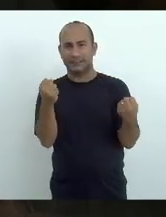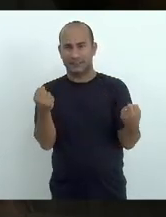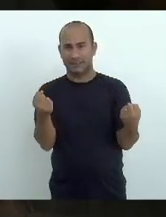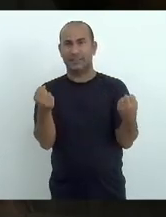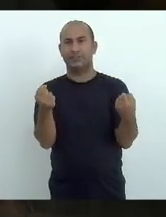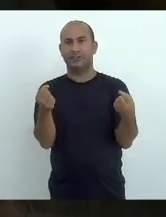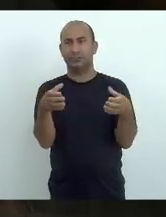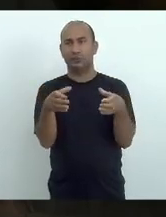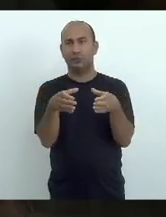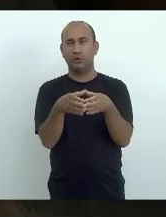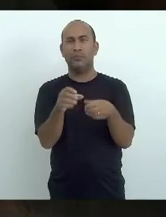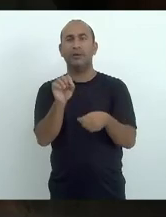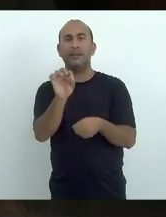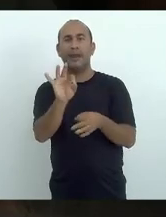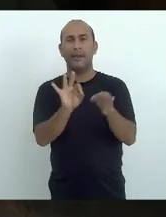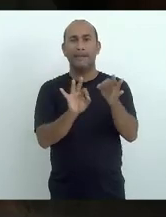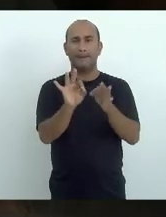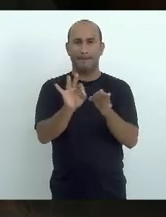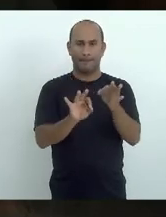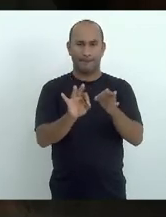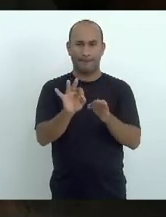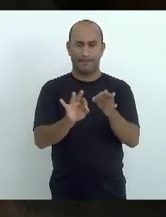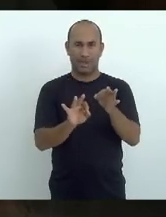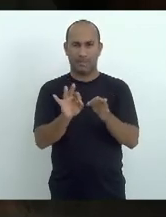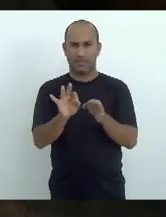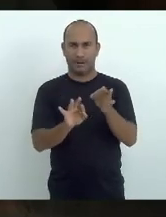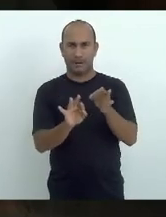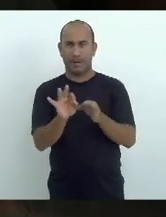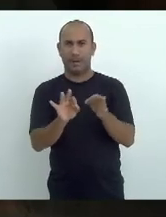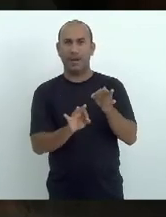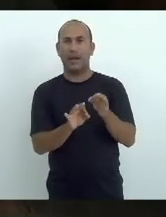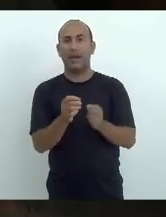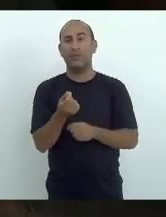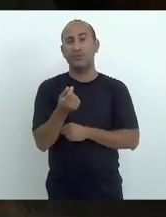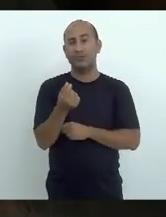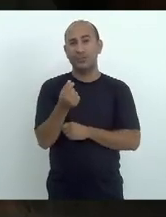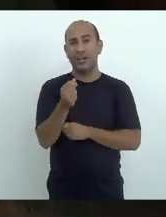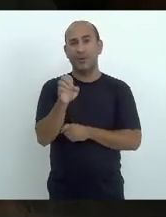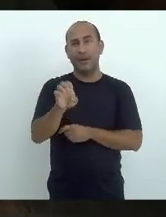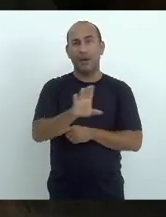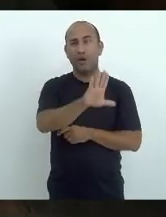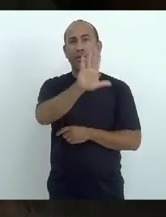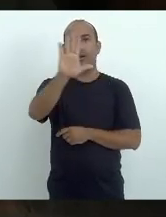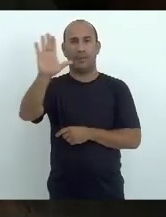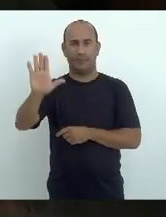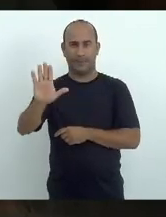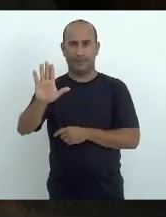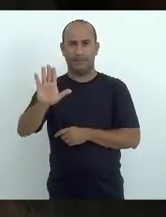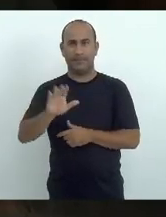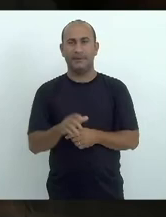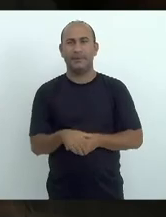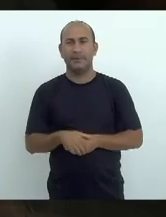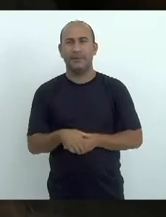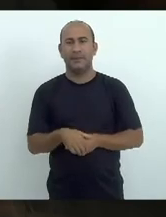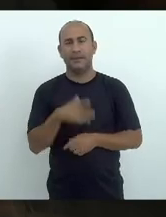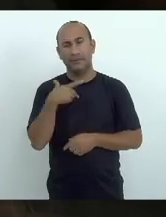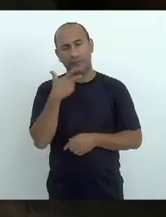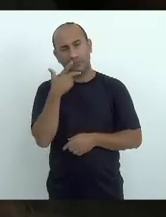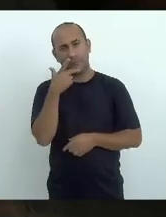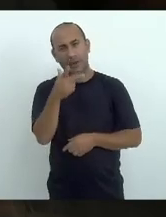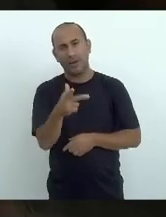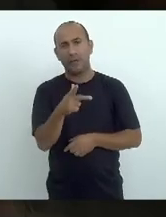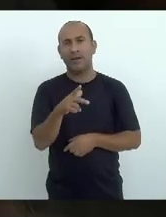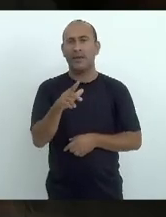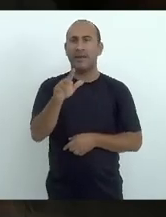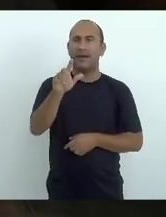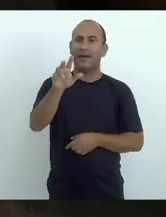Três grandes entes que controlam, né, as finanças na Europa. E eu cito o